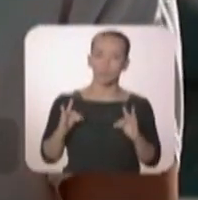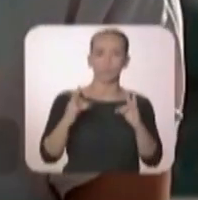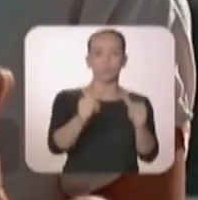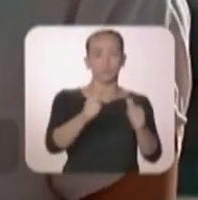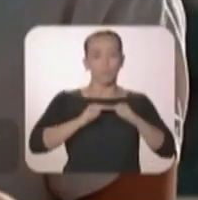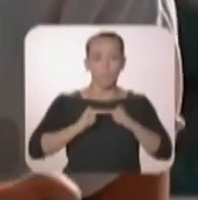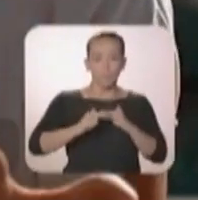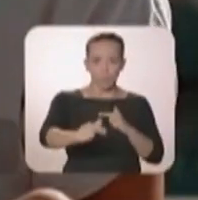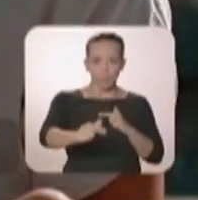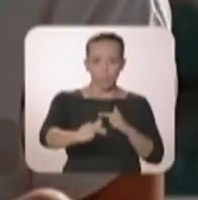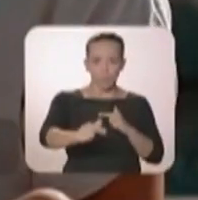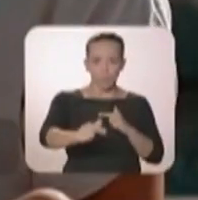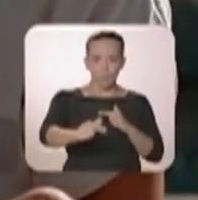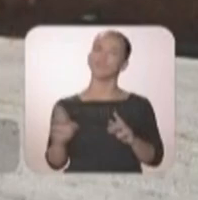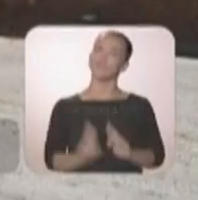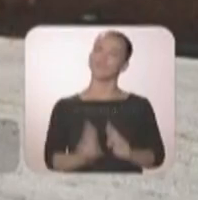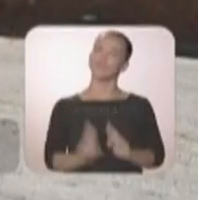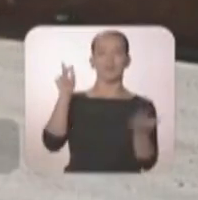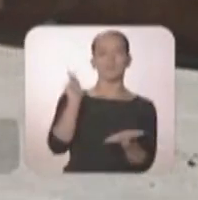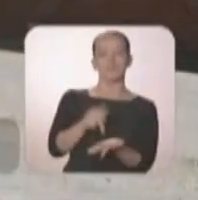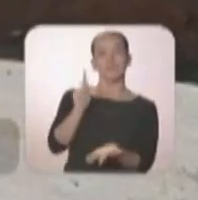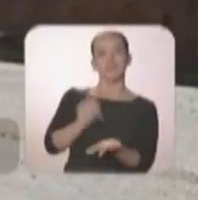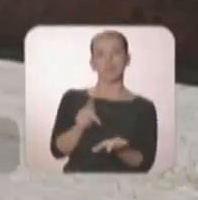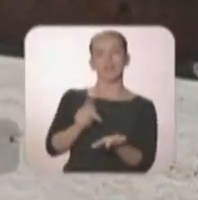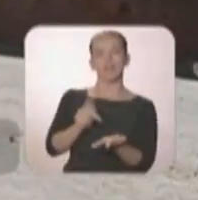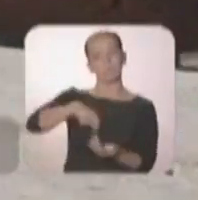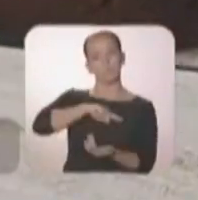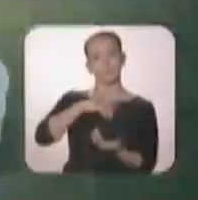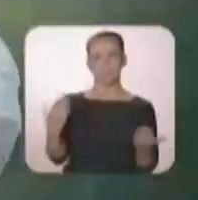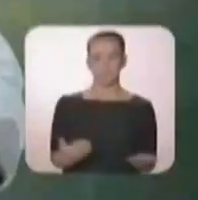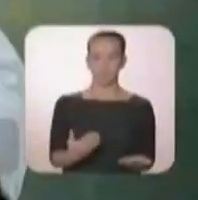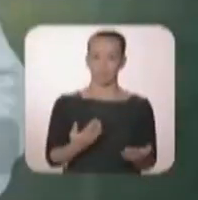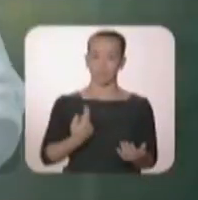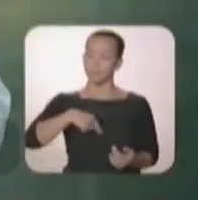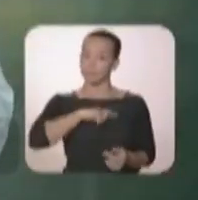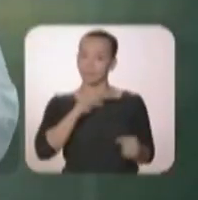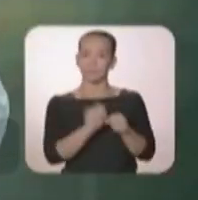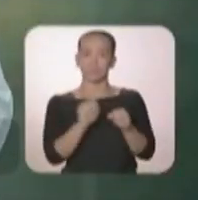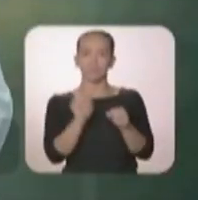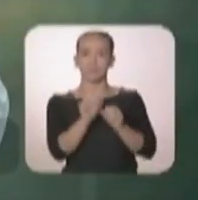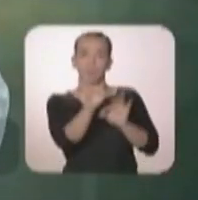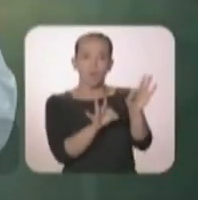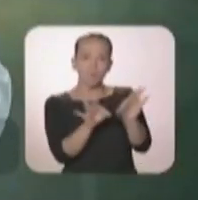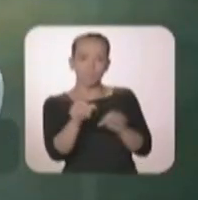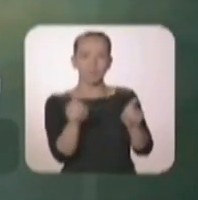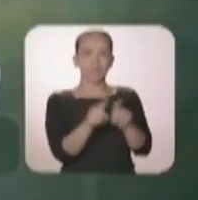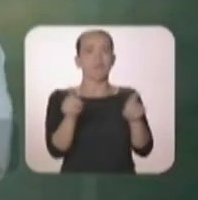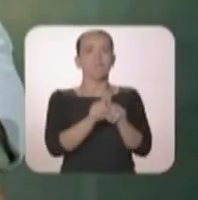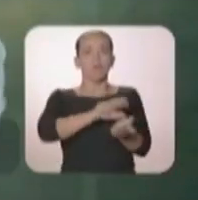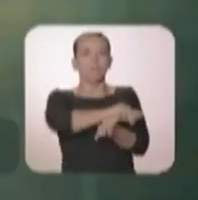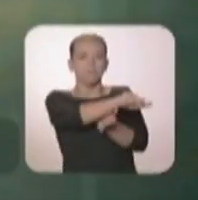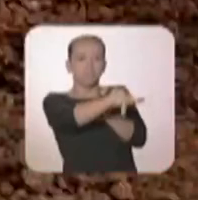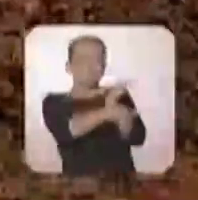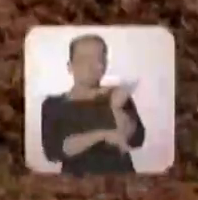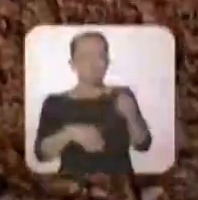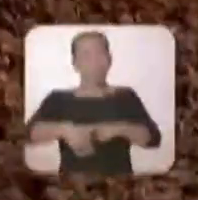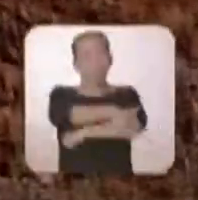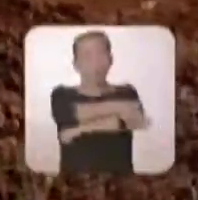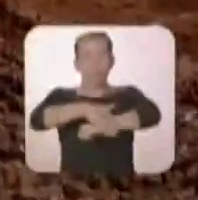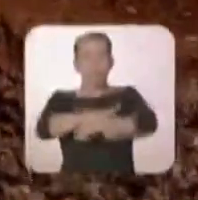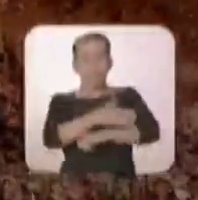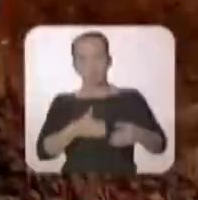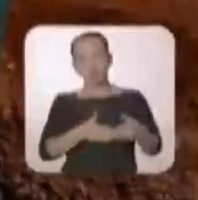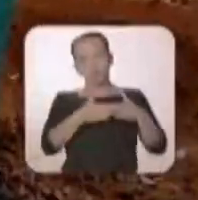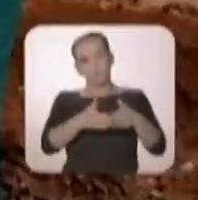né? O asfalto trouxe outra realidade pra gente daqui, né? Estamos fazendo a recuperação também de inúmeras ruas, tanto